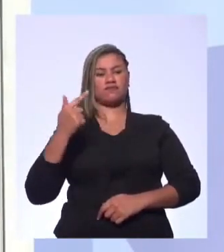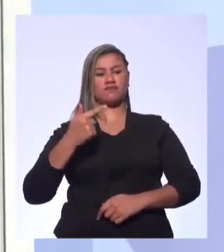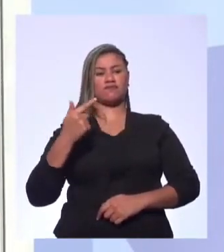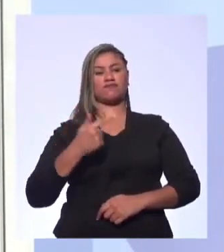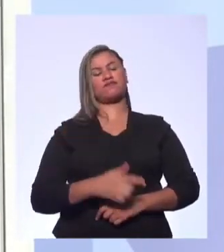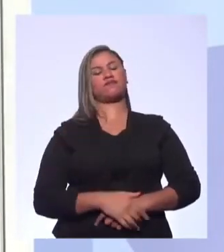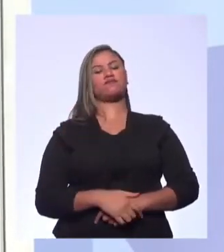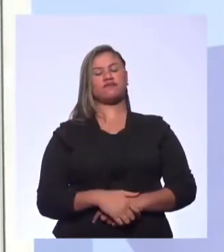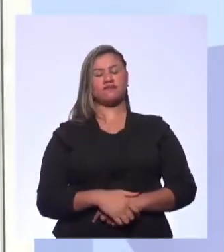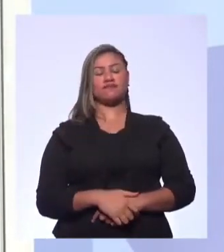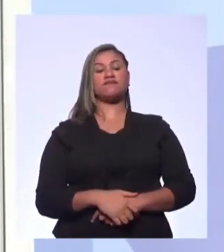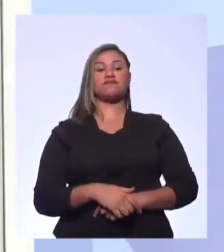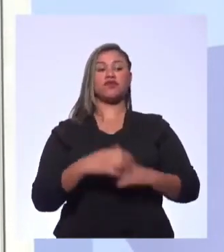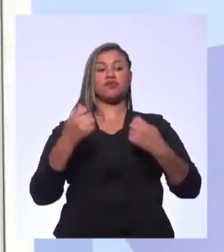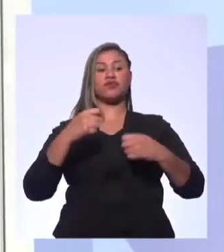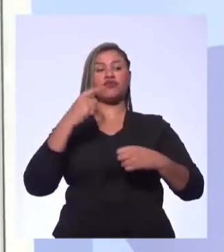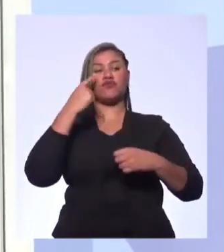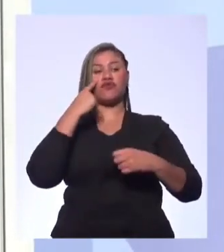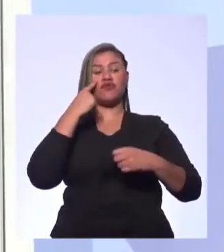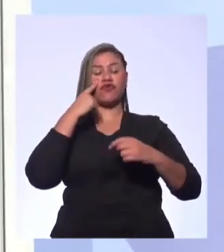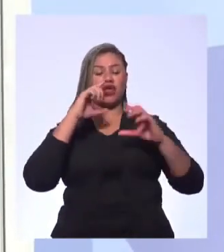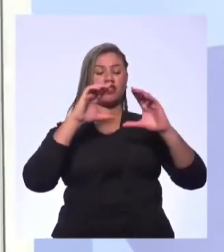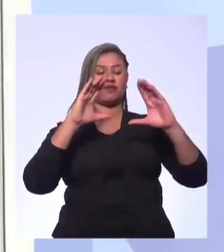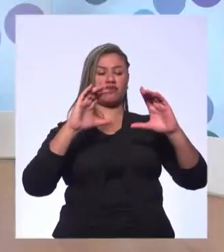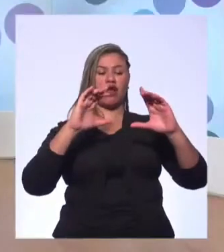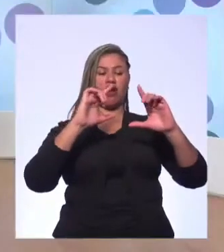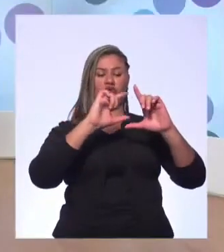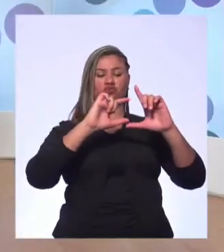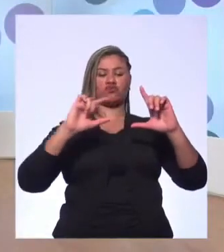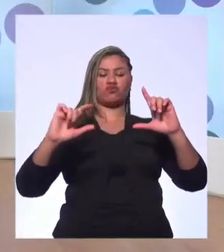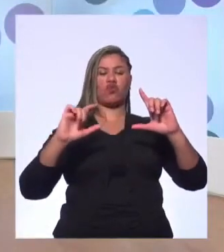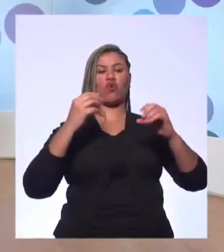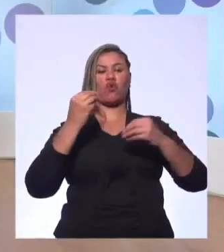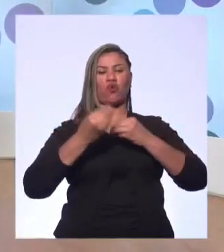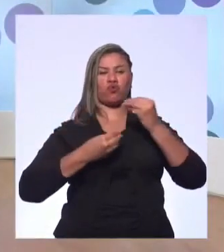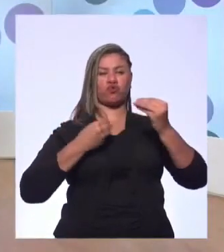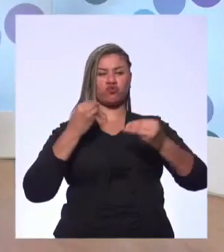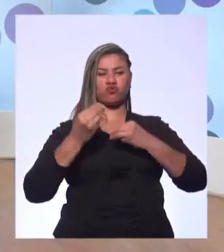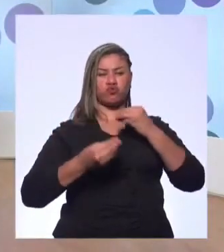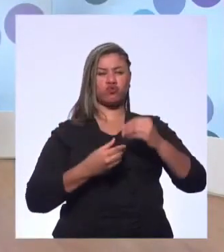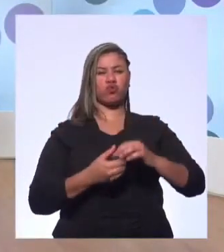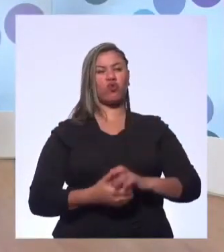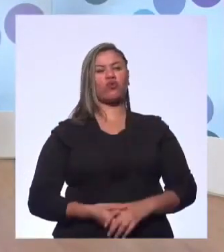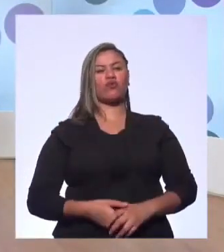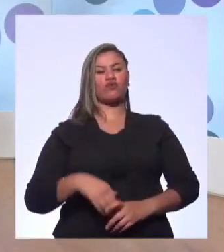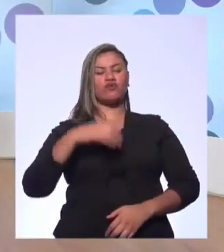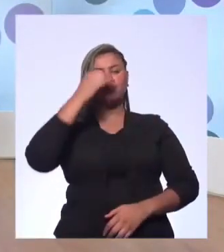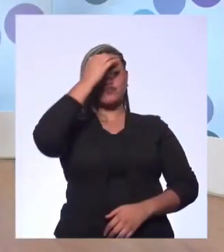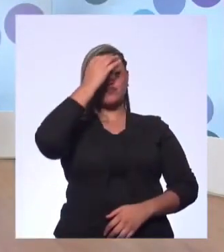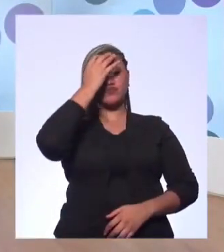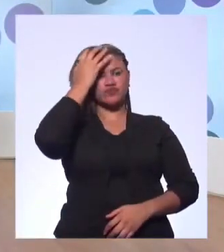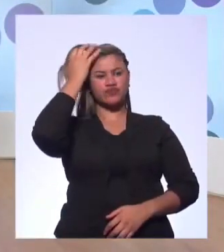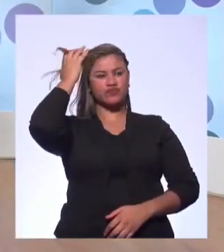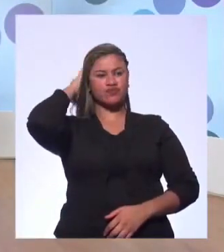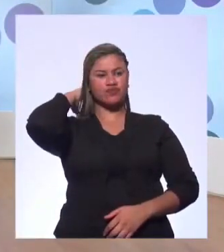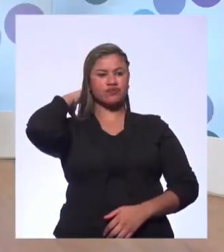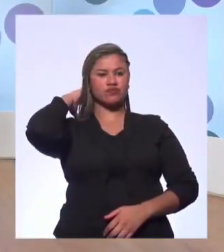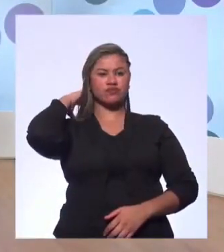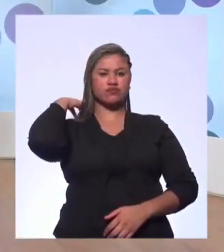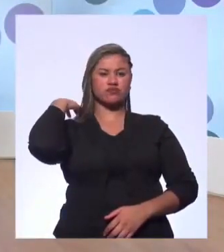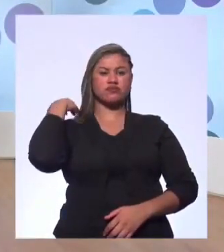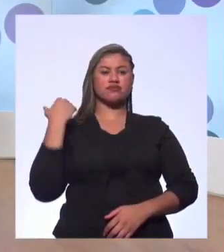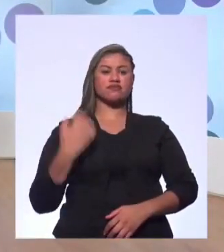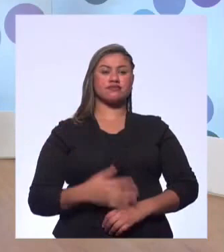tenho que entender bem como faz a leitura de cada substância. Simone, então ali é uma forma mais simples,